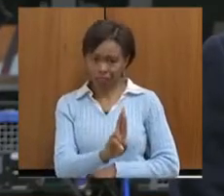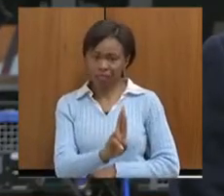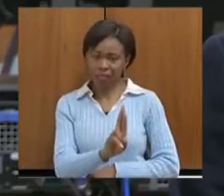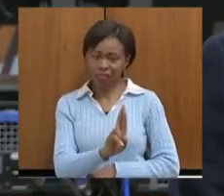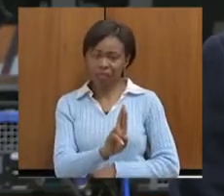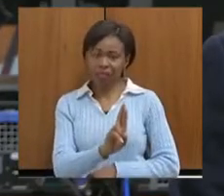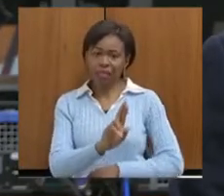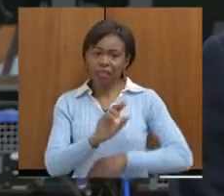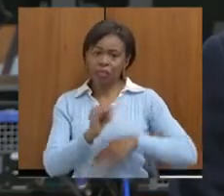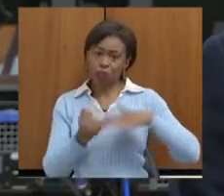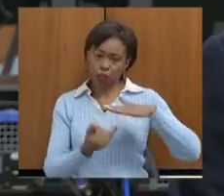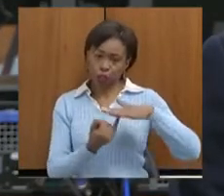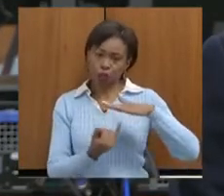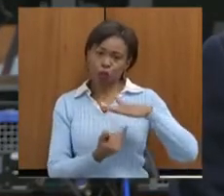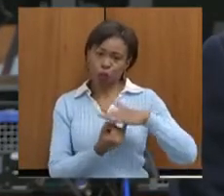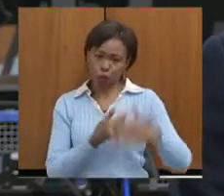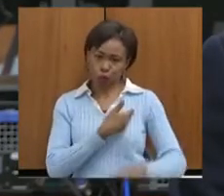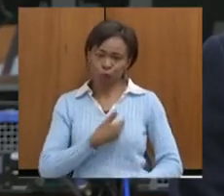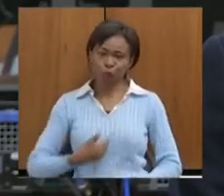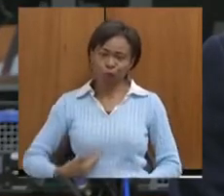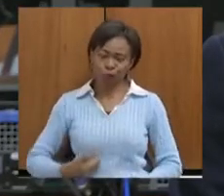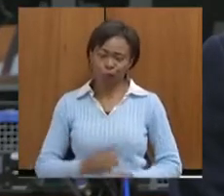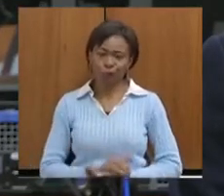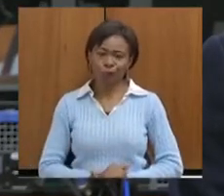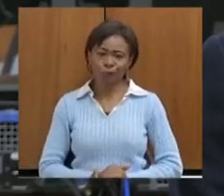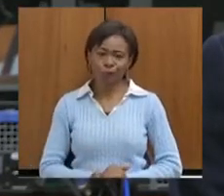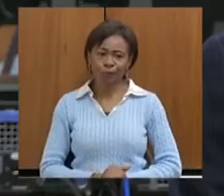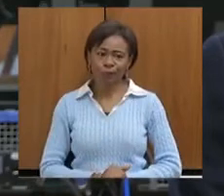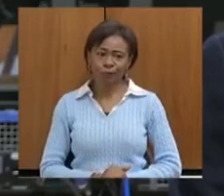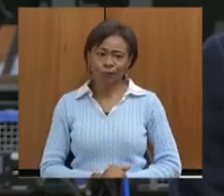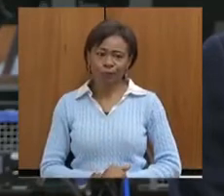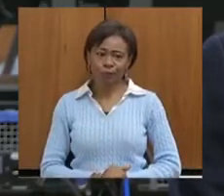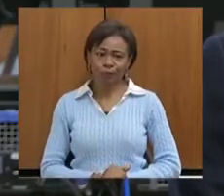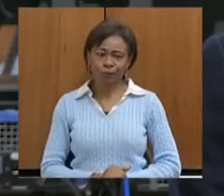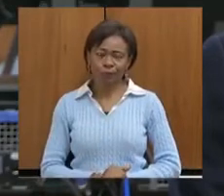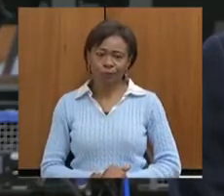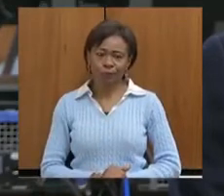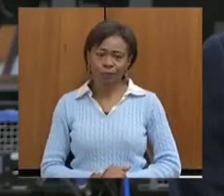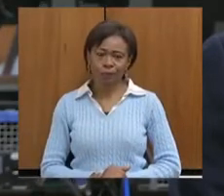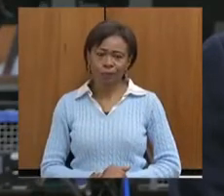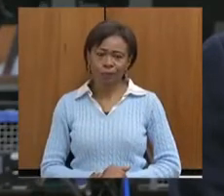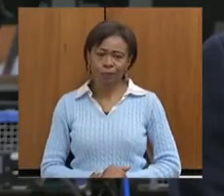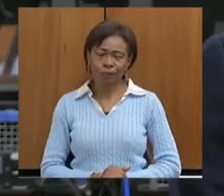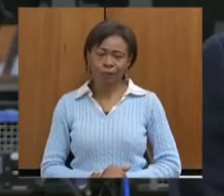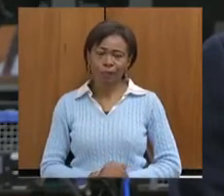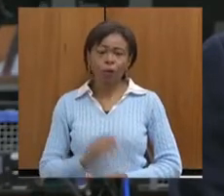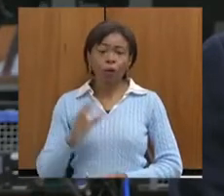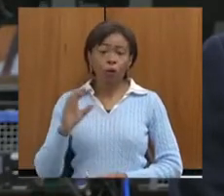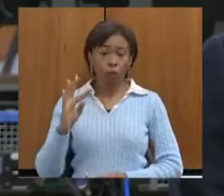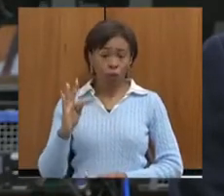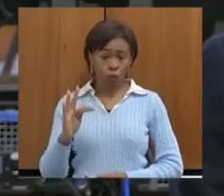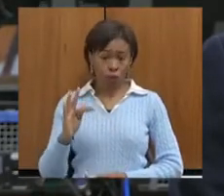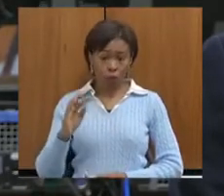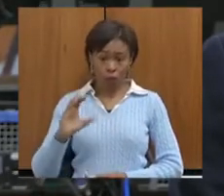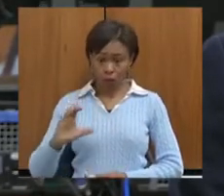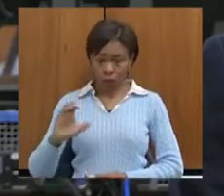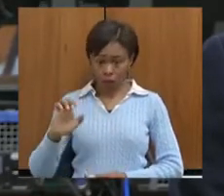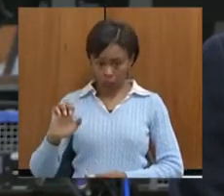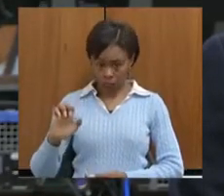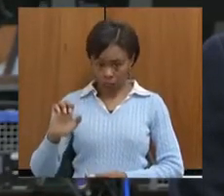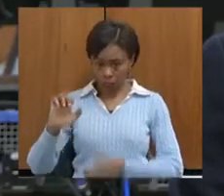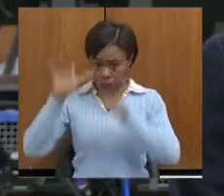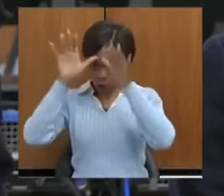presente nessa manhã é bom sempre que o tribunal de contas se faz presente em